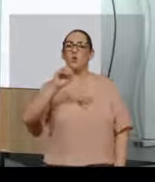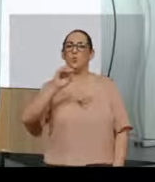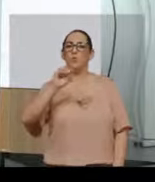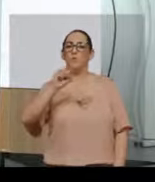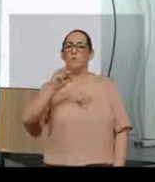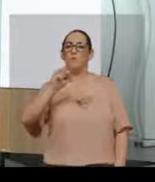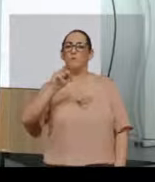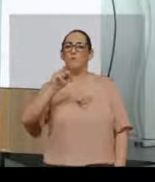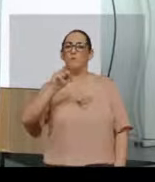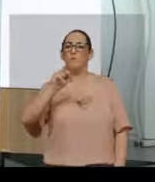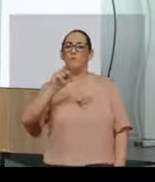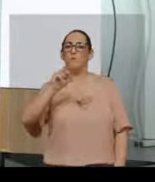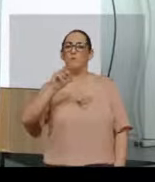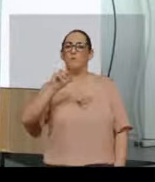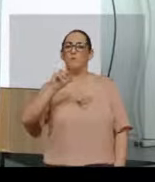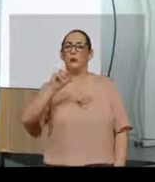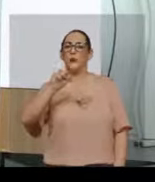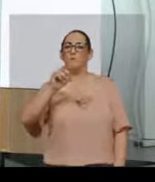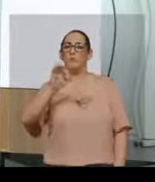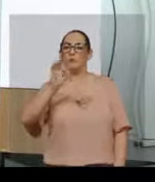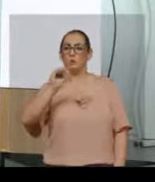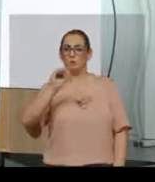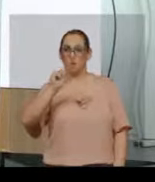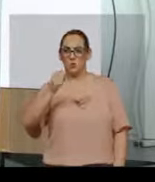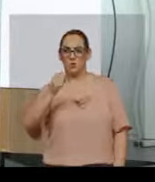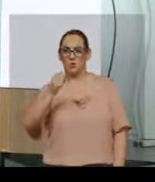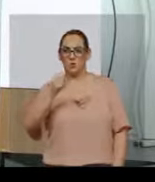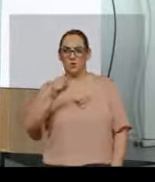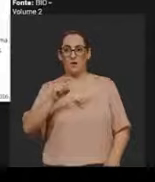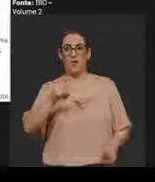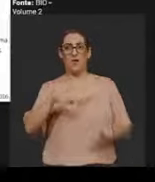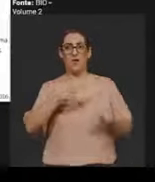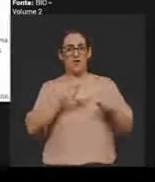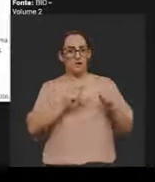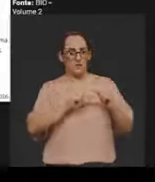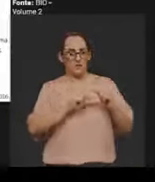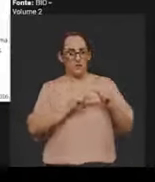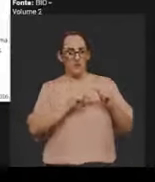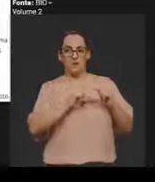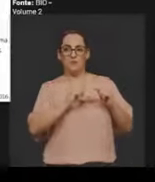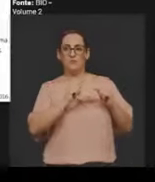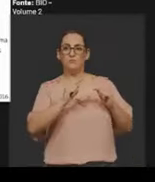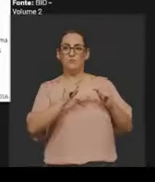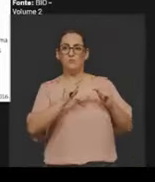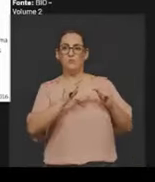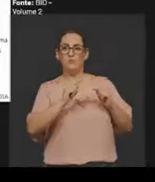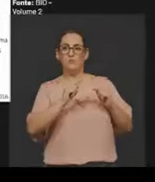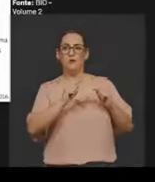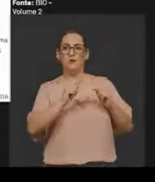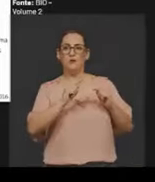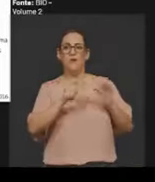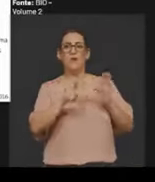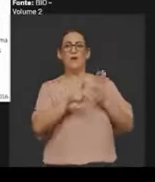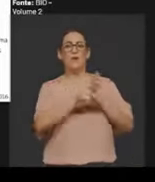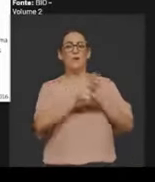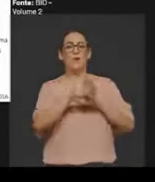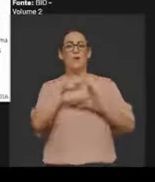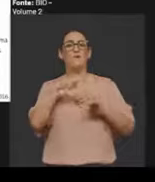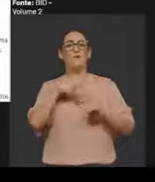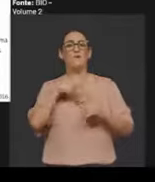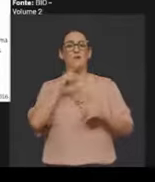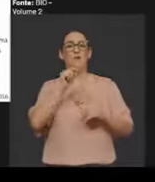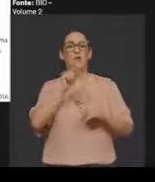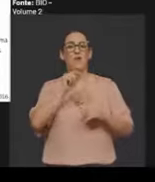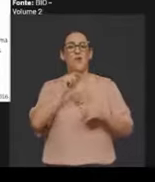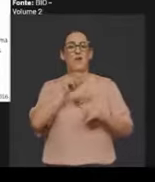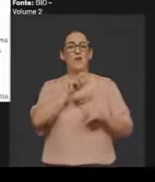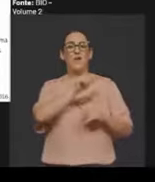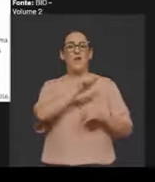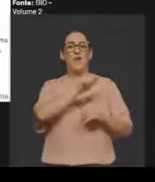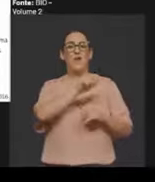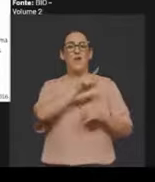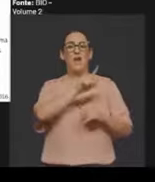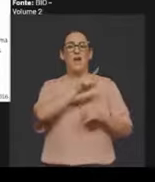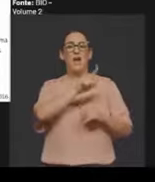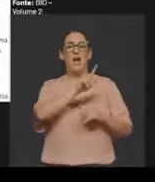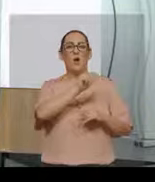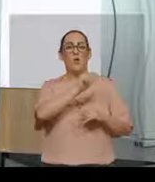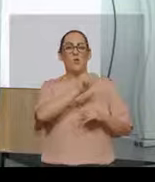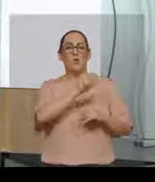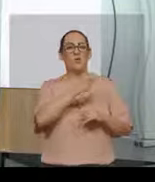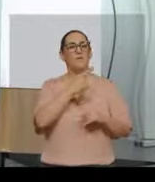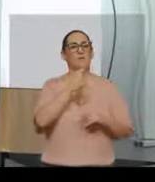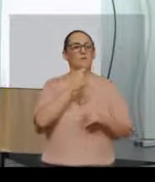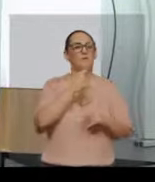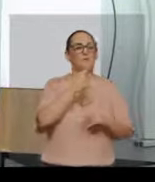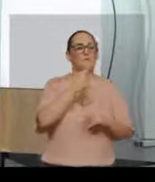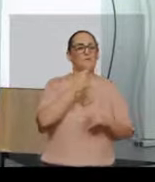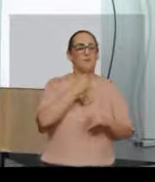Feito isso, originou aqui, ó, algas vermelhas, algas verdes. A partir desse ponto, então,